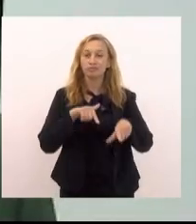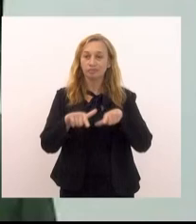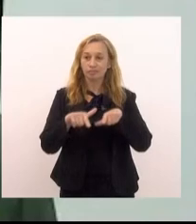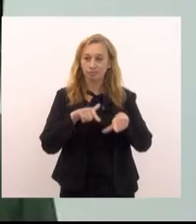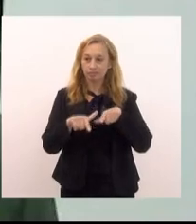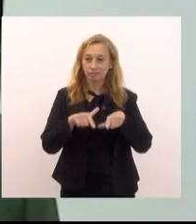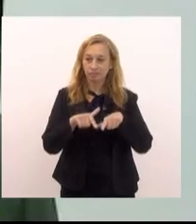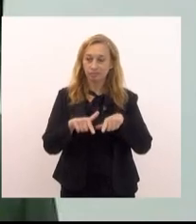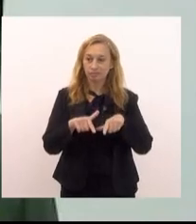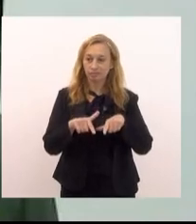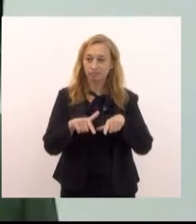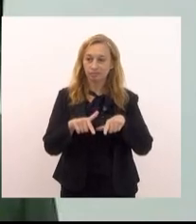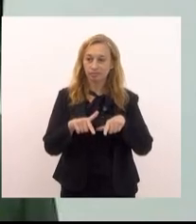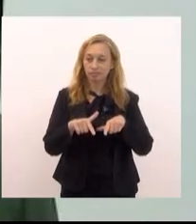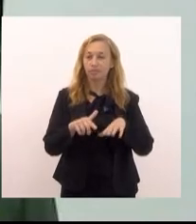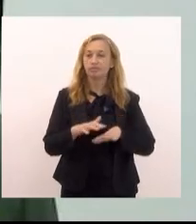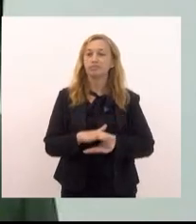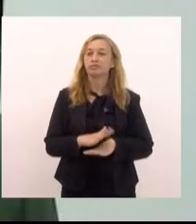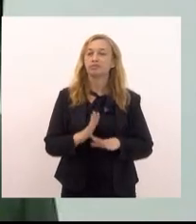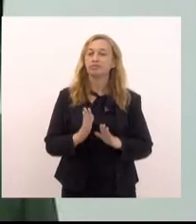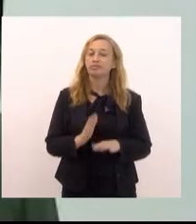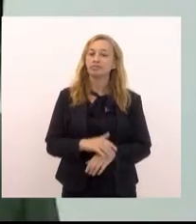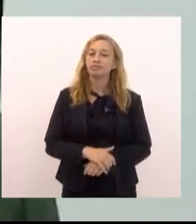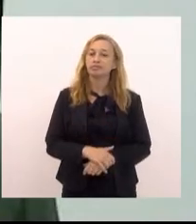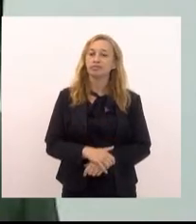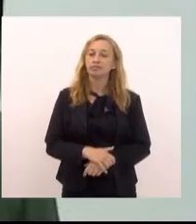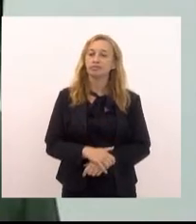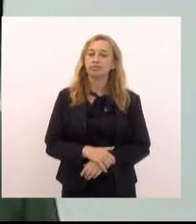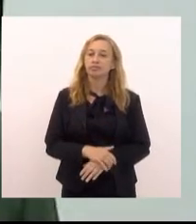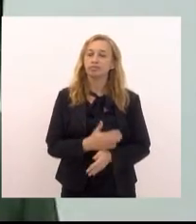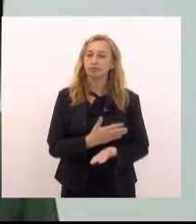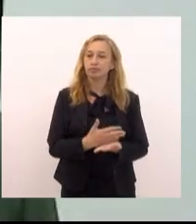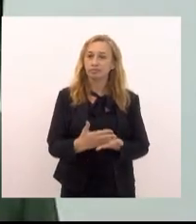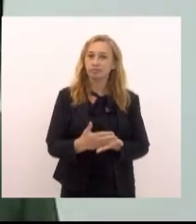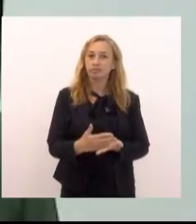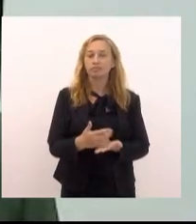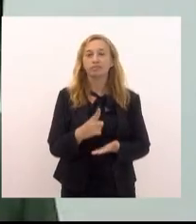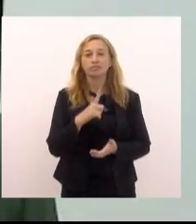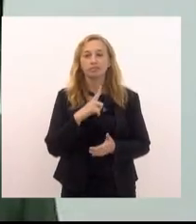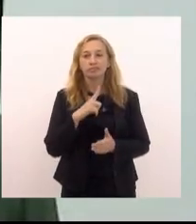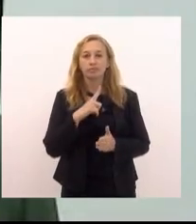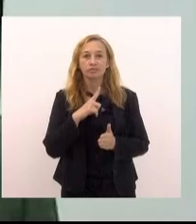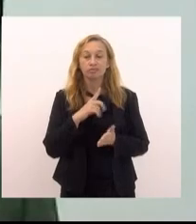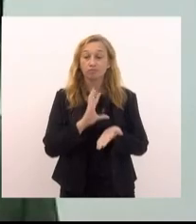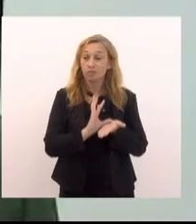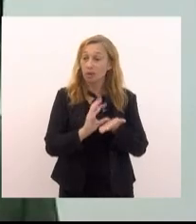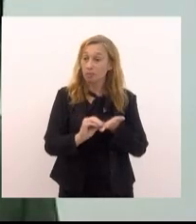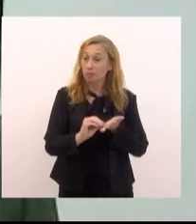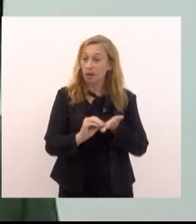legislativos e nós temos uma extensa pauta